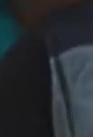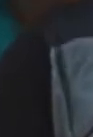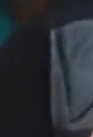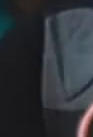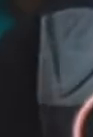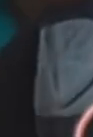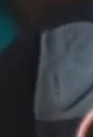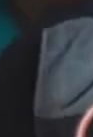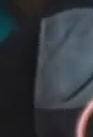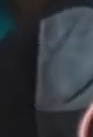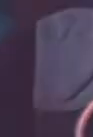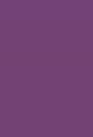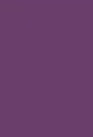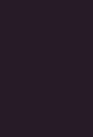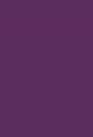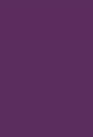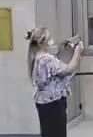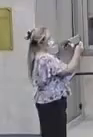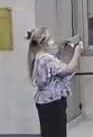boa noite a todos vocês.